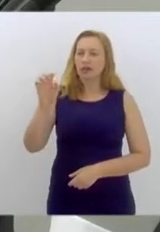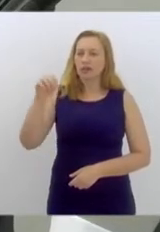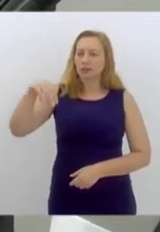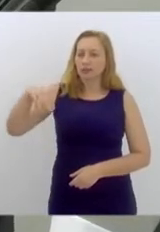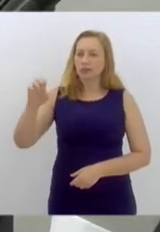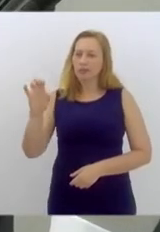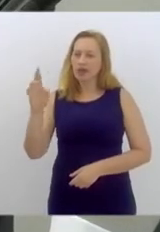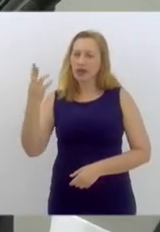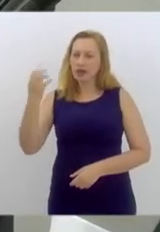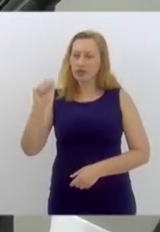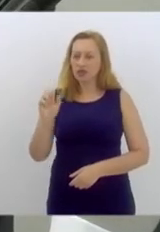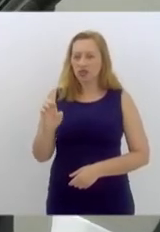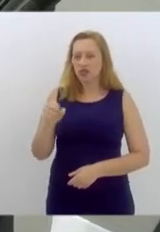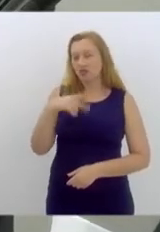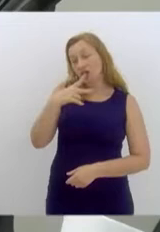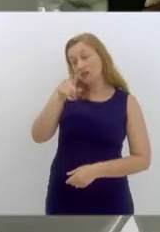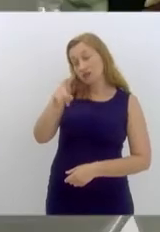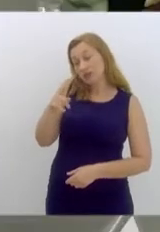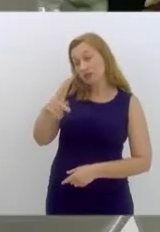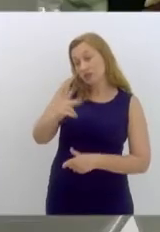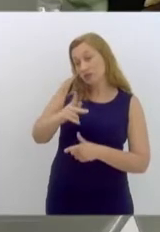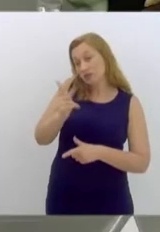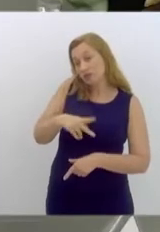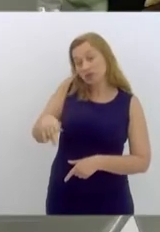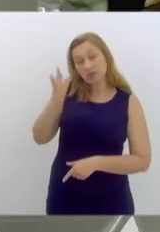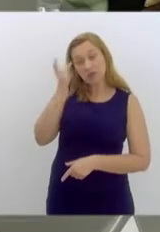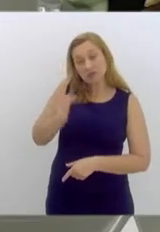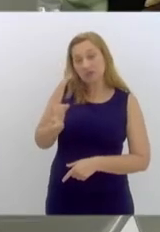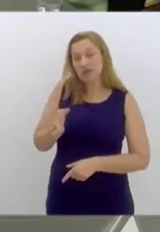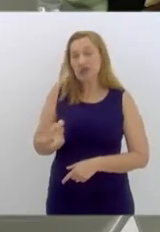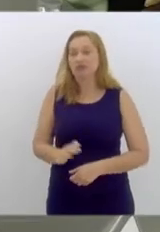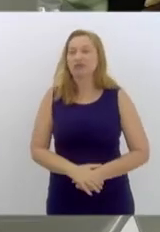você é professora indevidamente, não sei se você é.